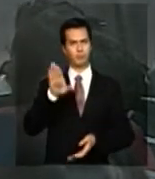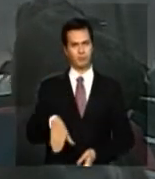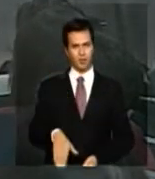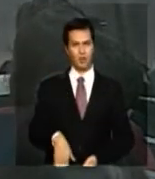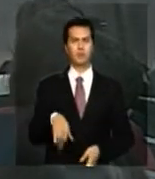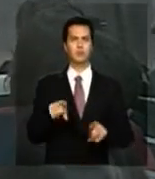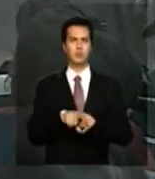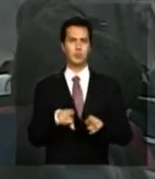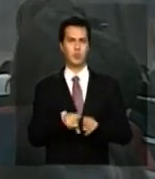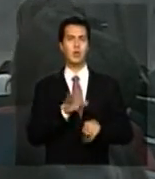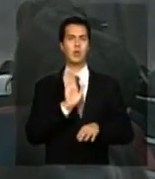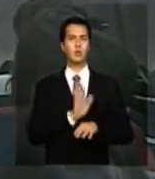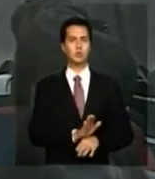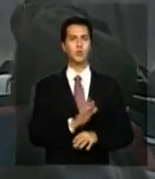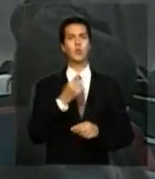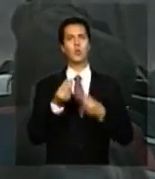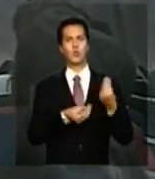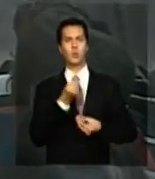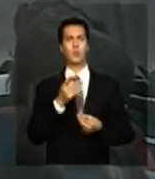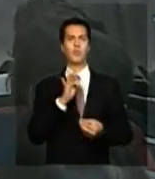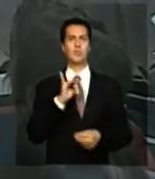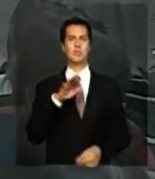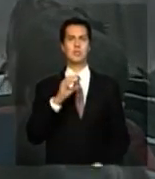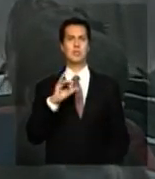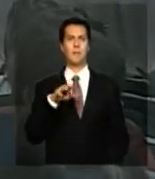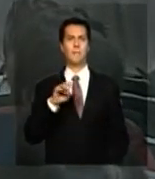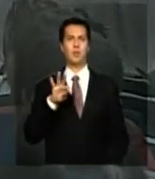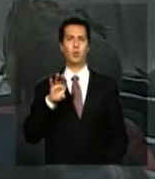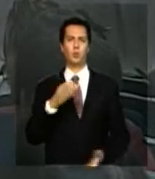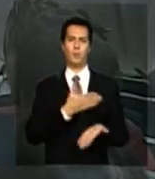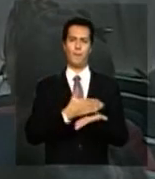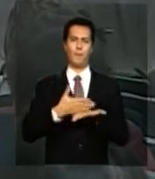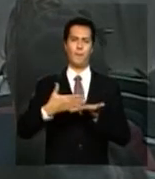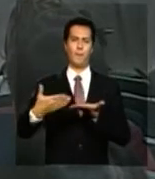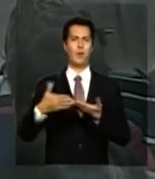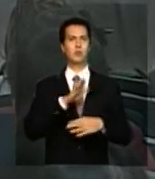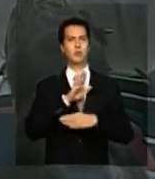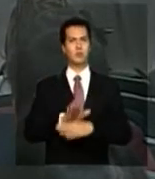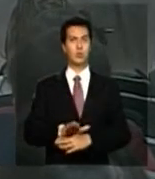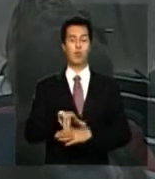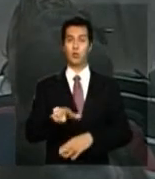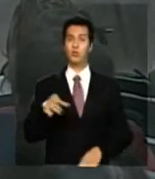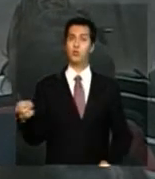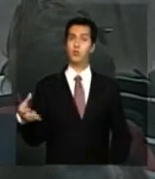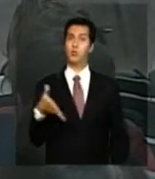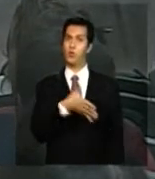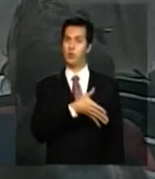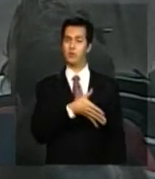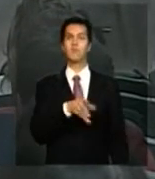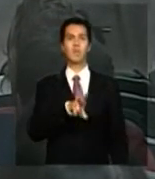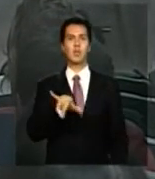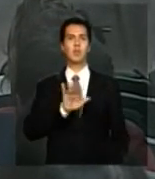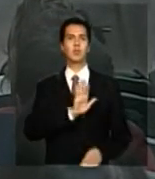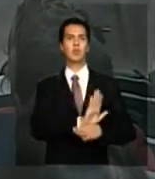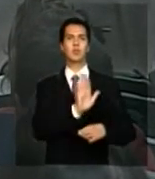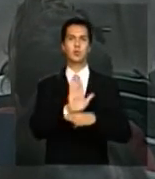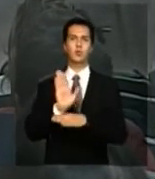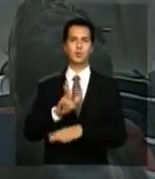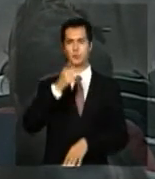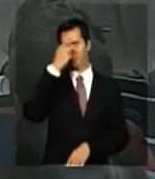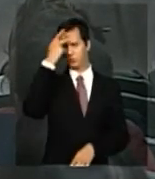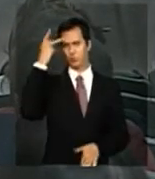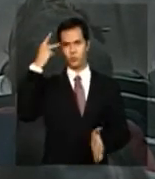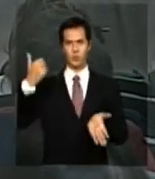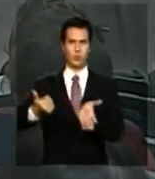financiamento dos produtos é uma iniciativa inédita que vai beneficiar o consumidor e o